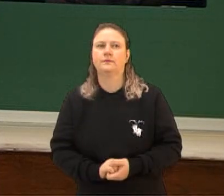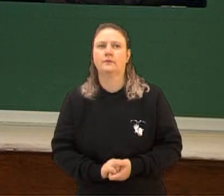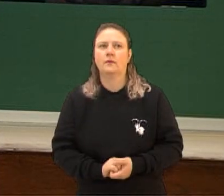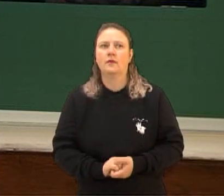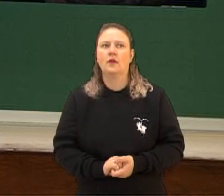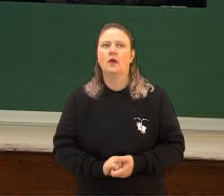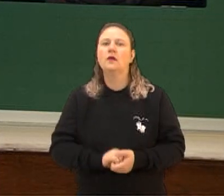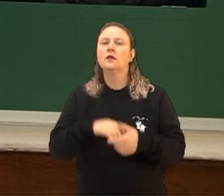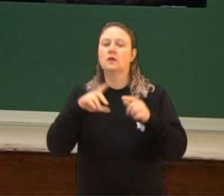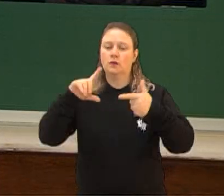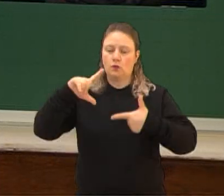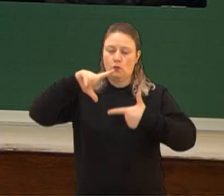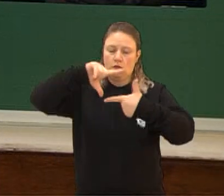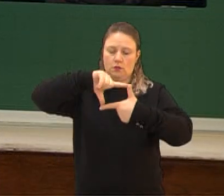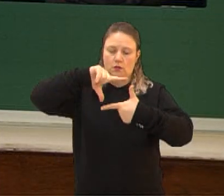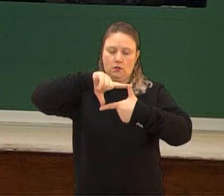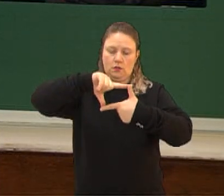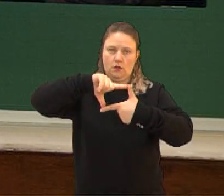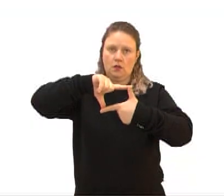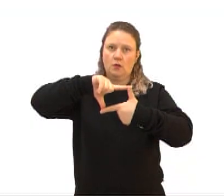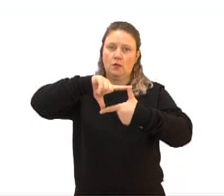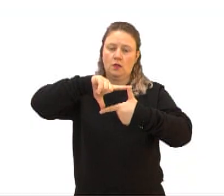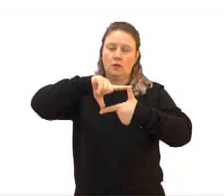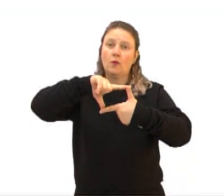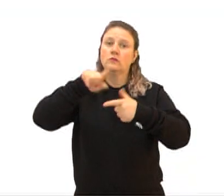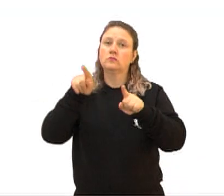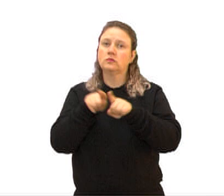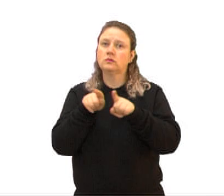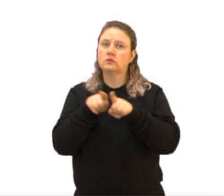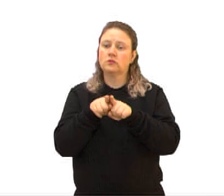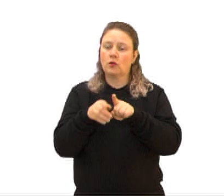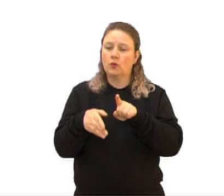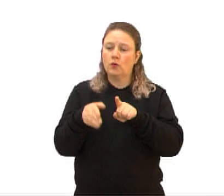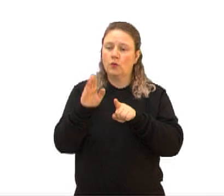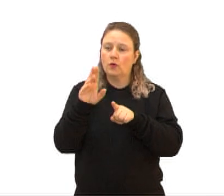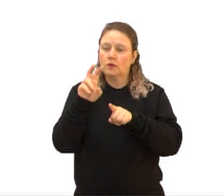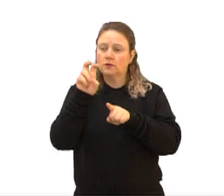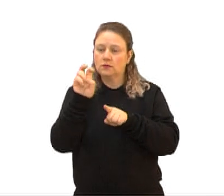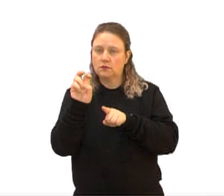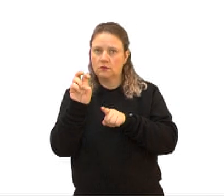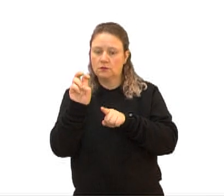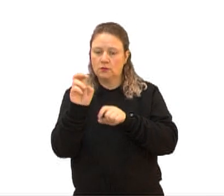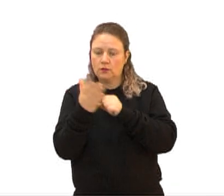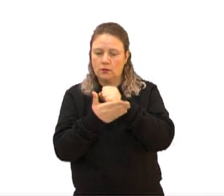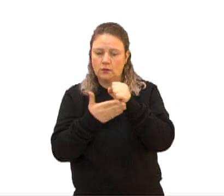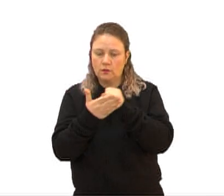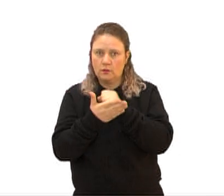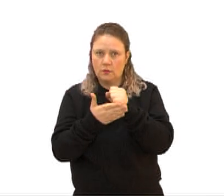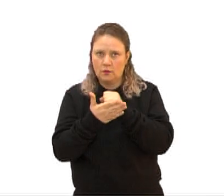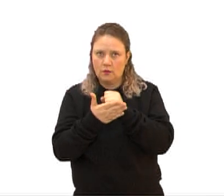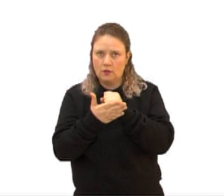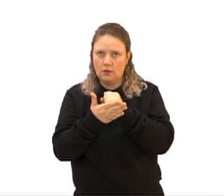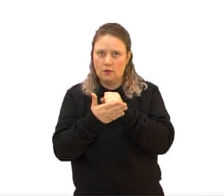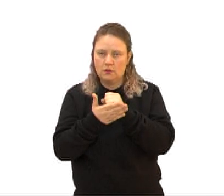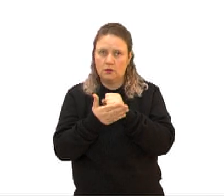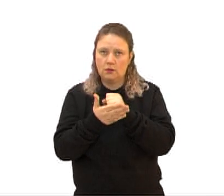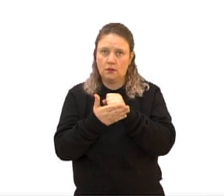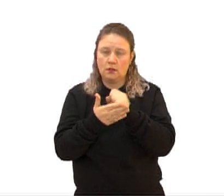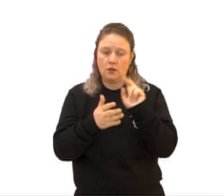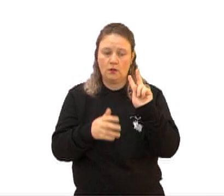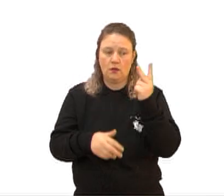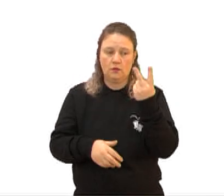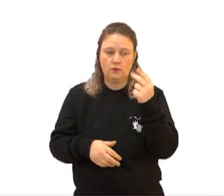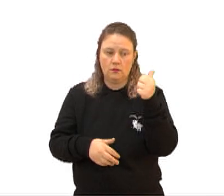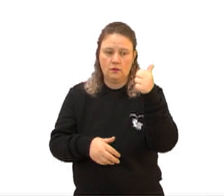as quais são retângulos de lados iguais a 5 centímetros e 10 centímetros. 5 de base, 10 de